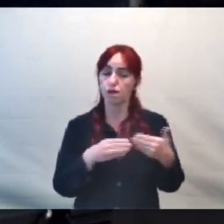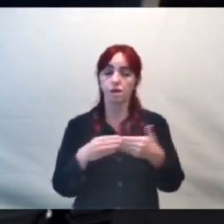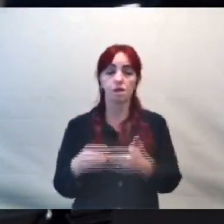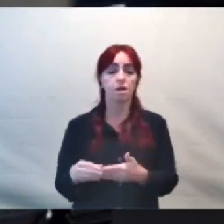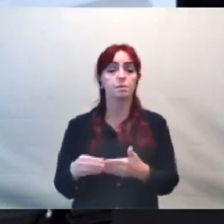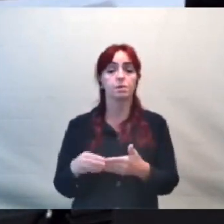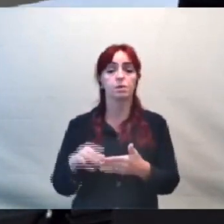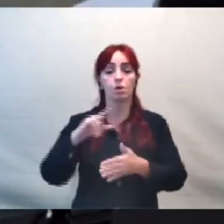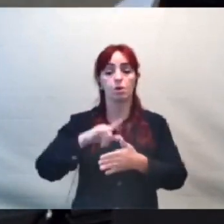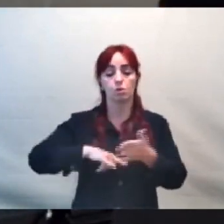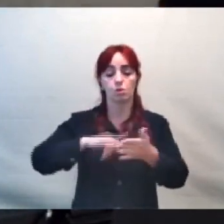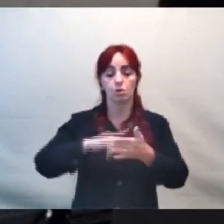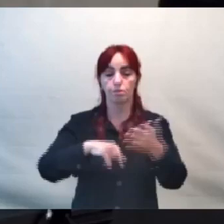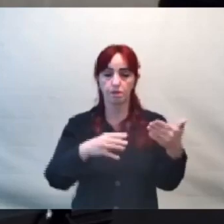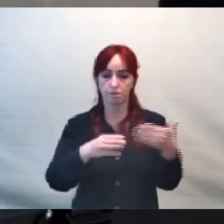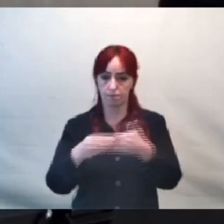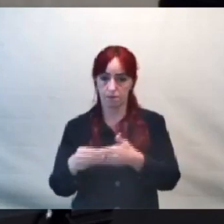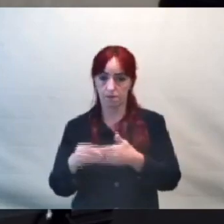nossa comissão.